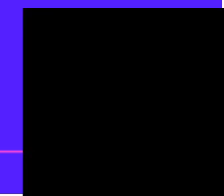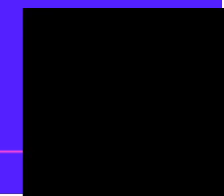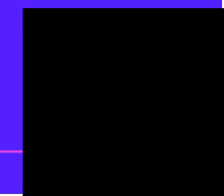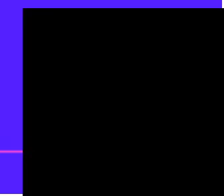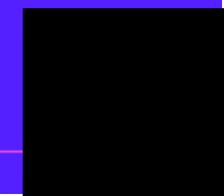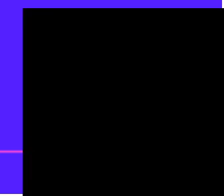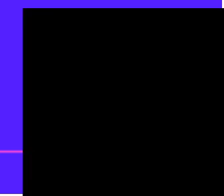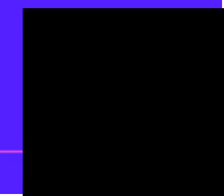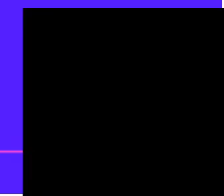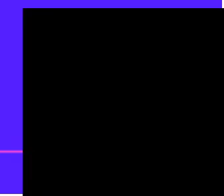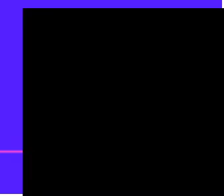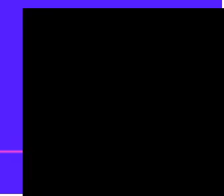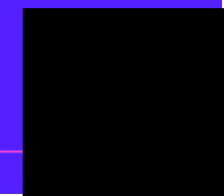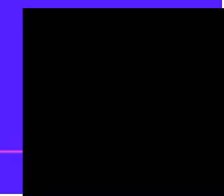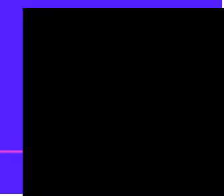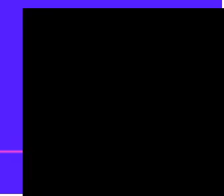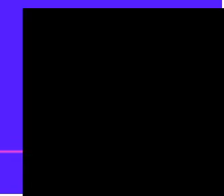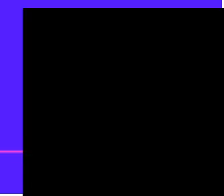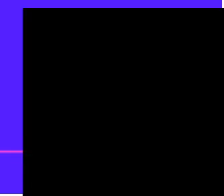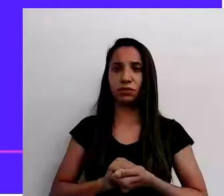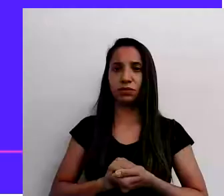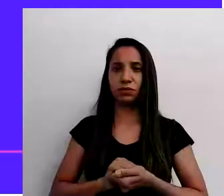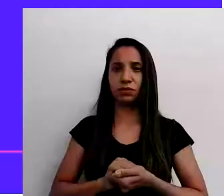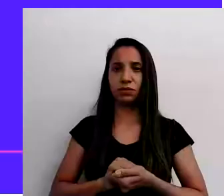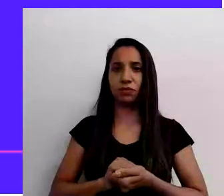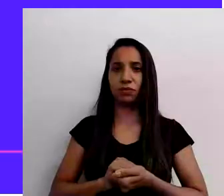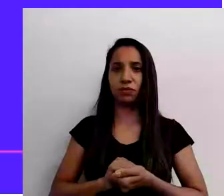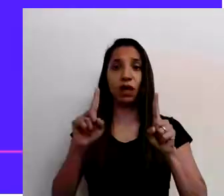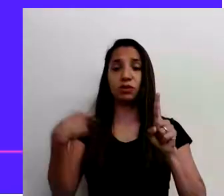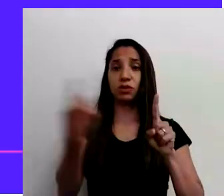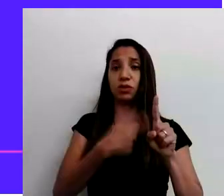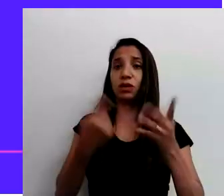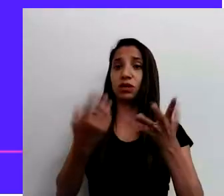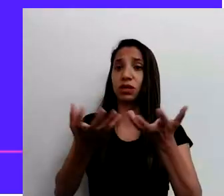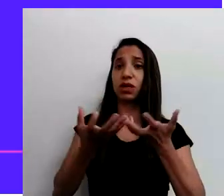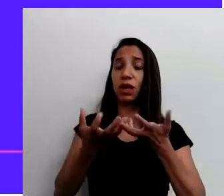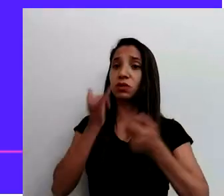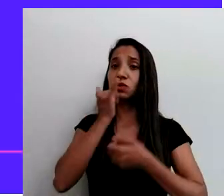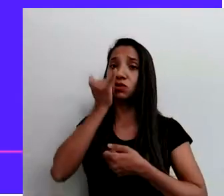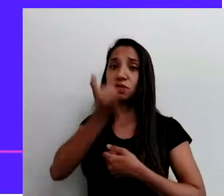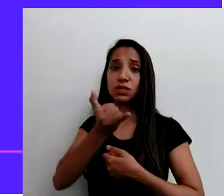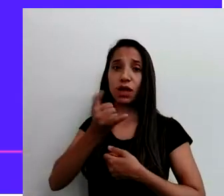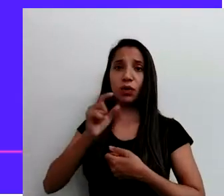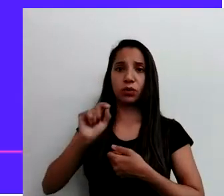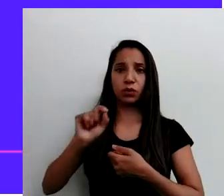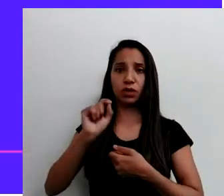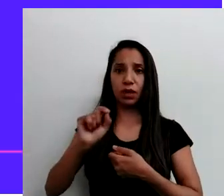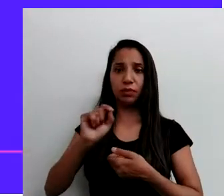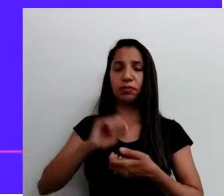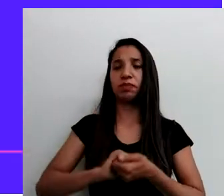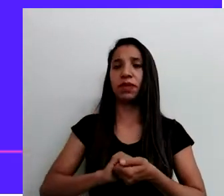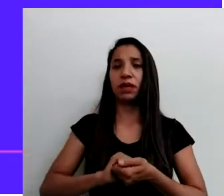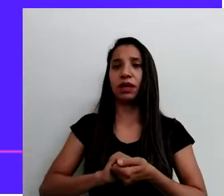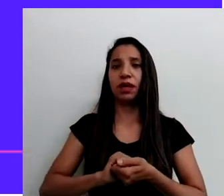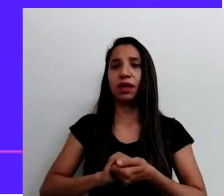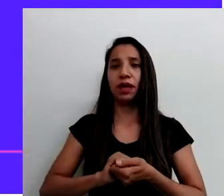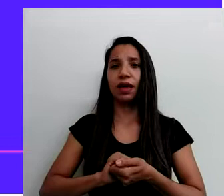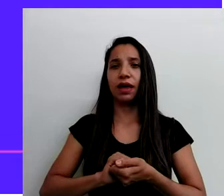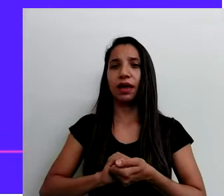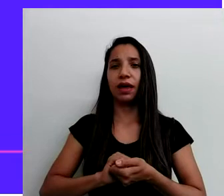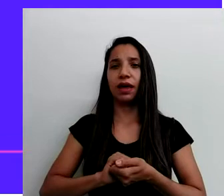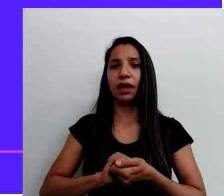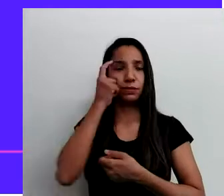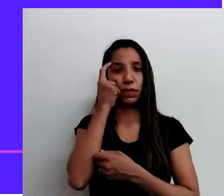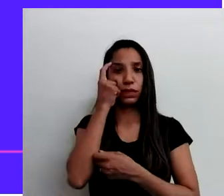partir daí, né, para quando a gente decidiu colocar gênero e número, né, no mundo há